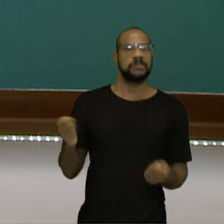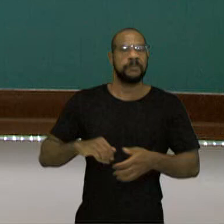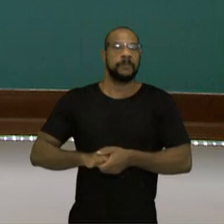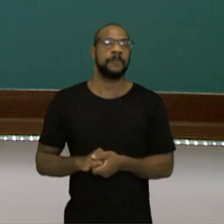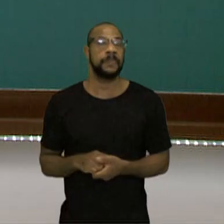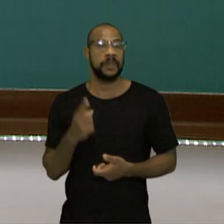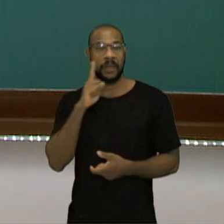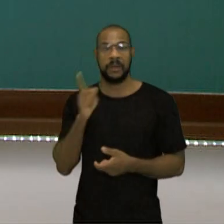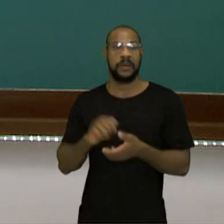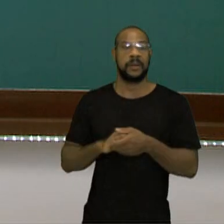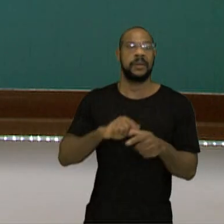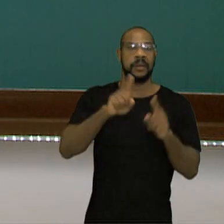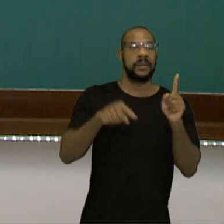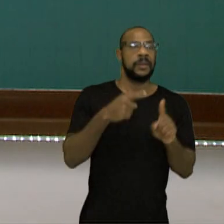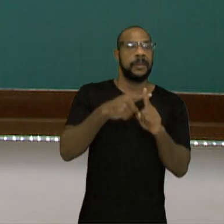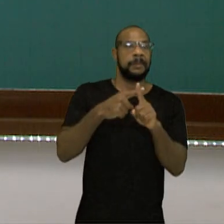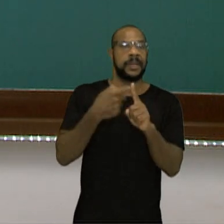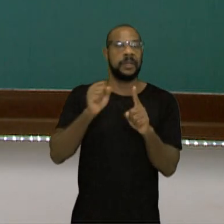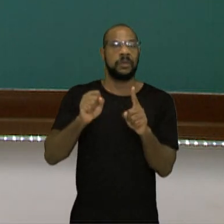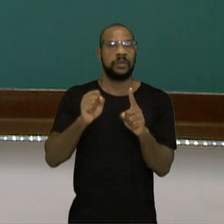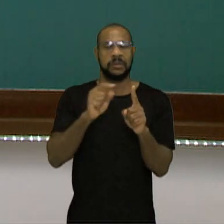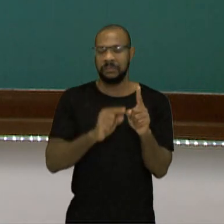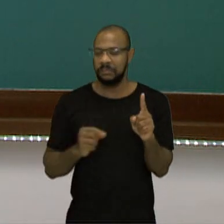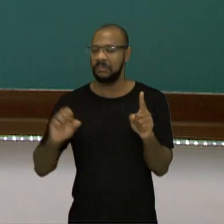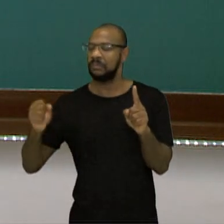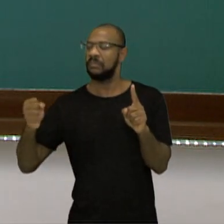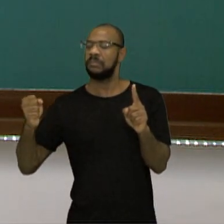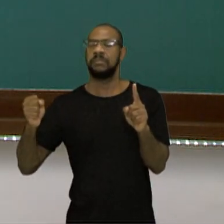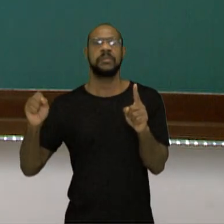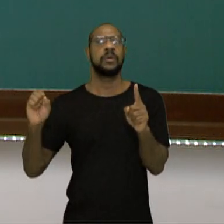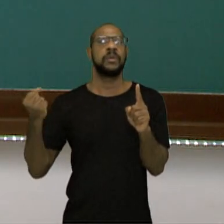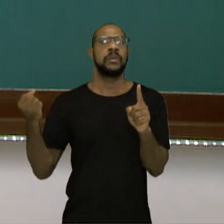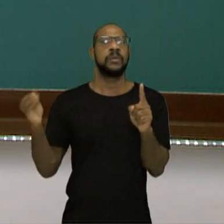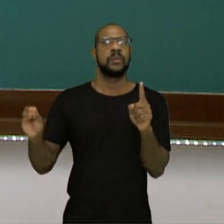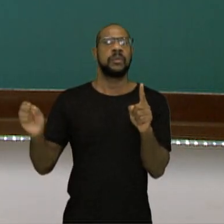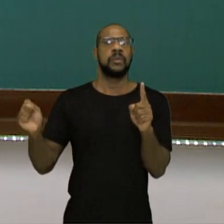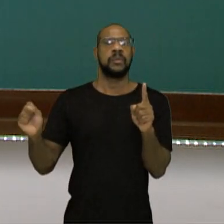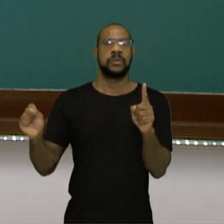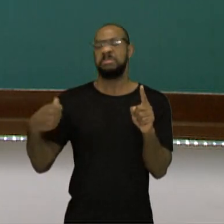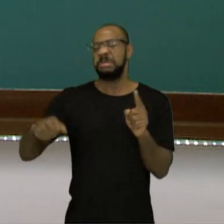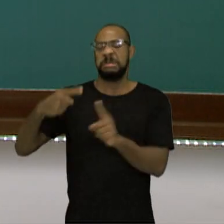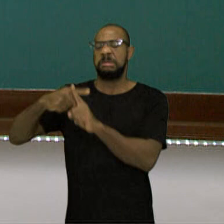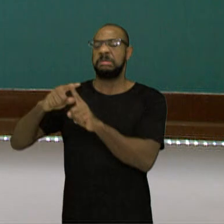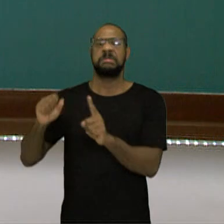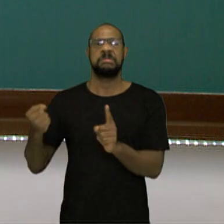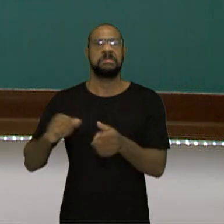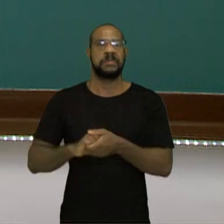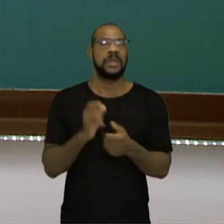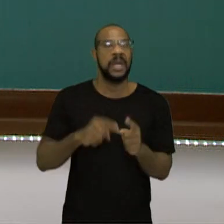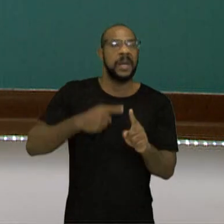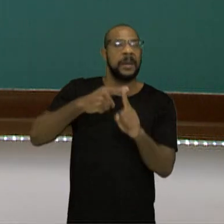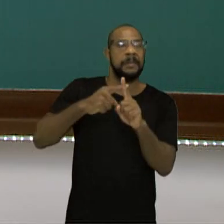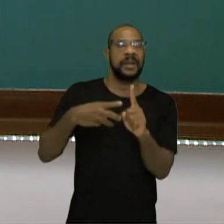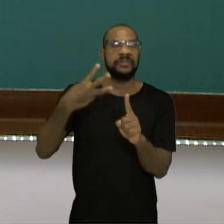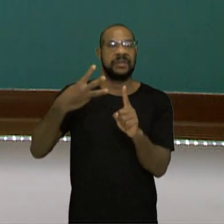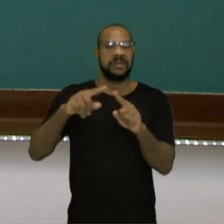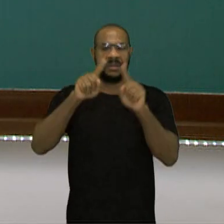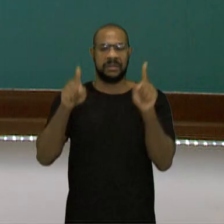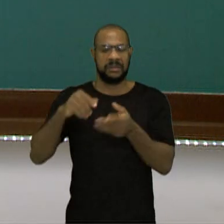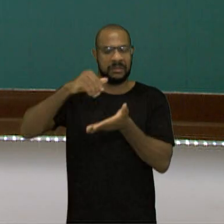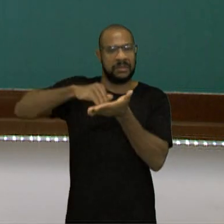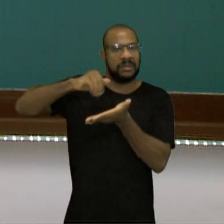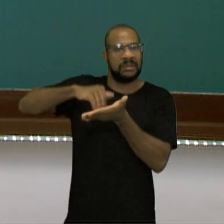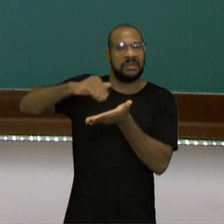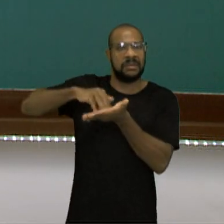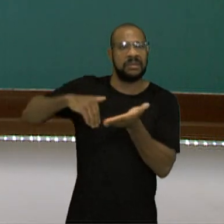expressão, mais 8 ficaria sozinho, sem o sinal de mais ali na frente. Mais 3, eu vou tirar esse mais aqui